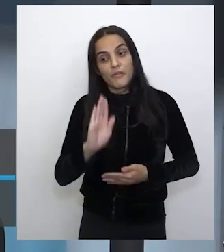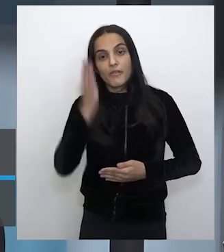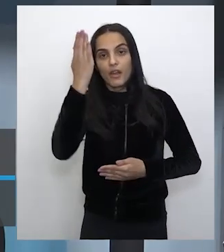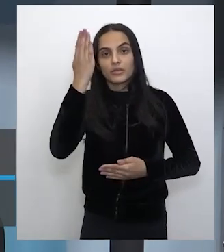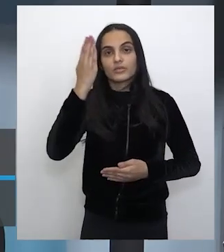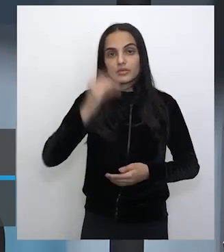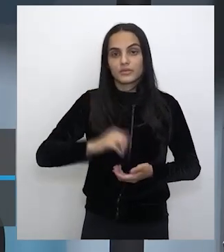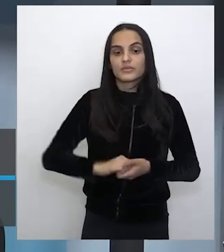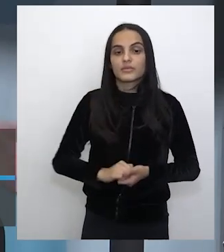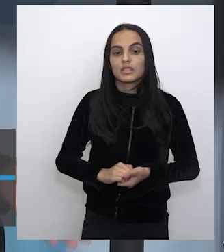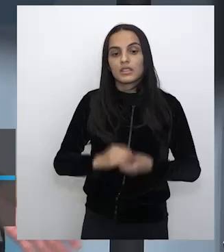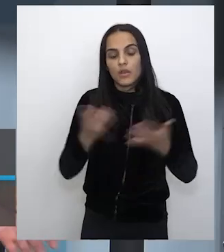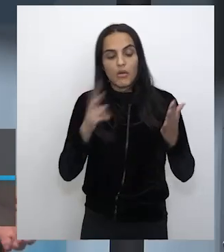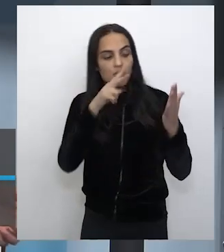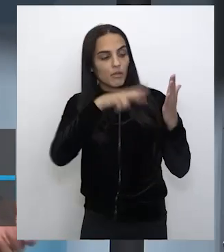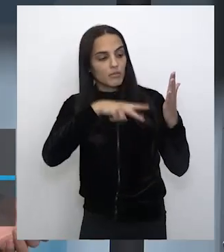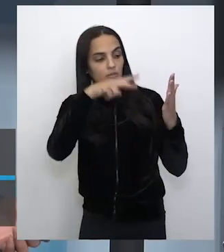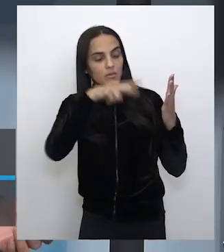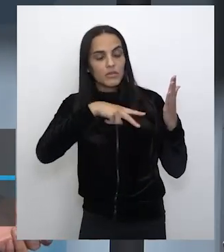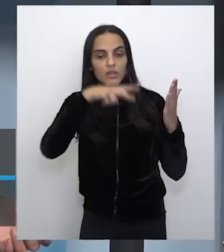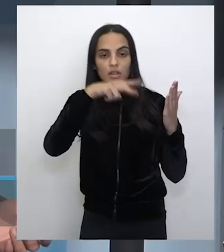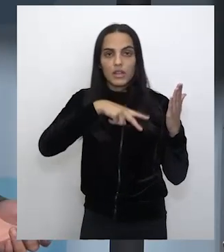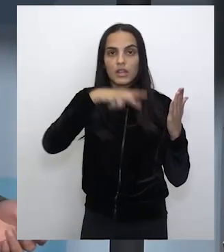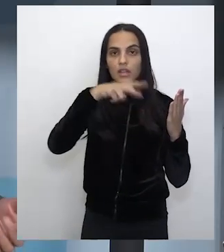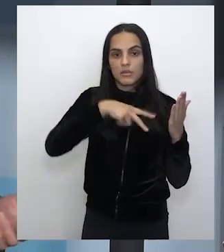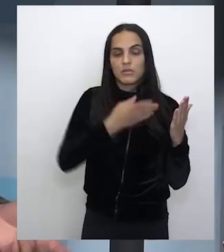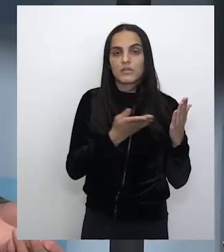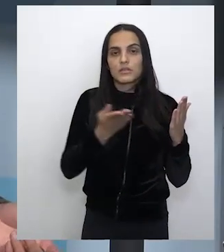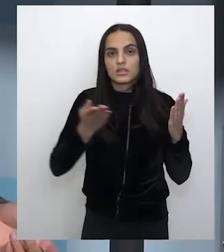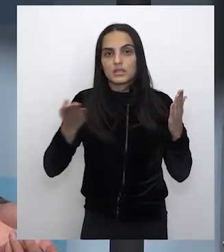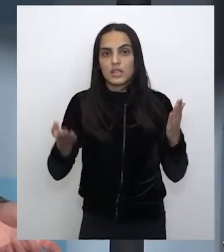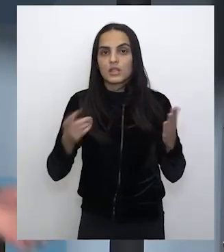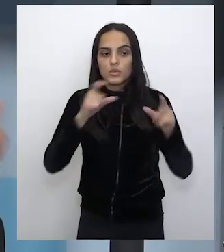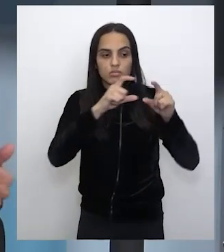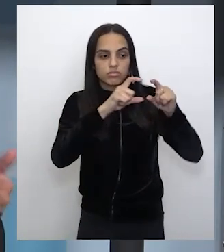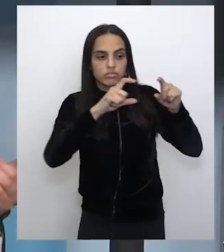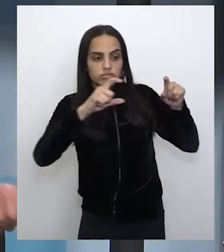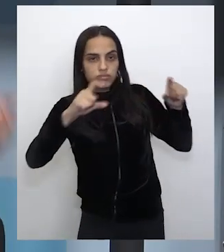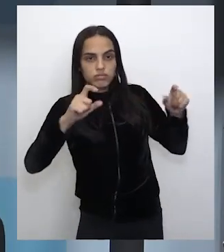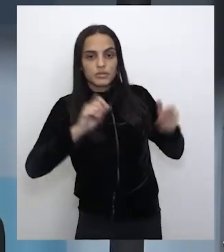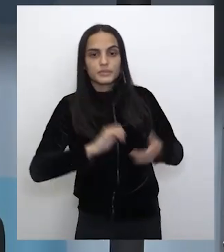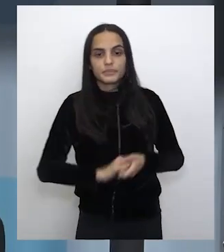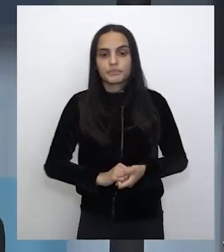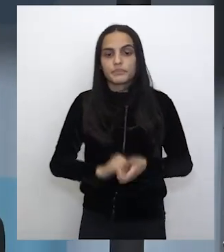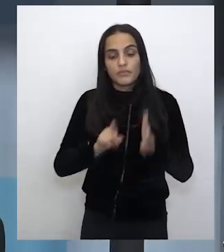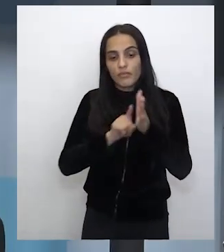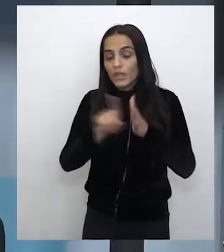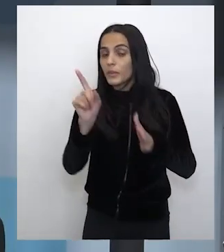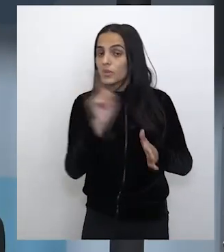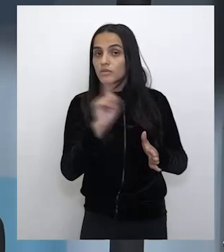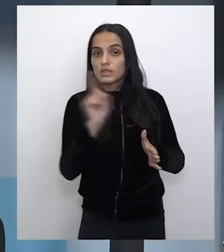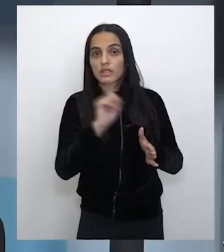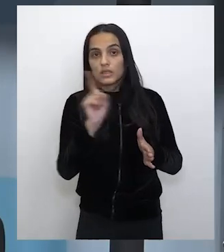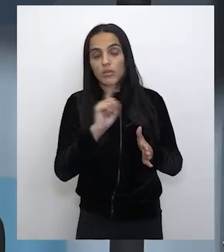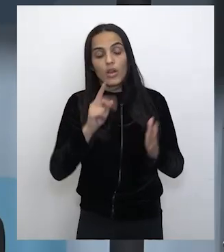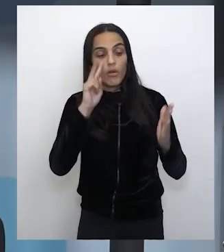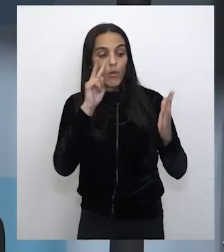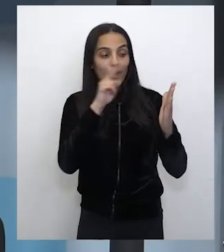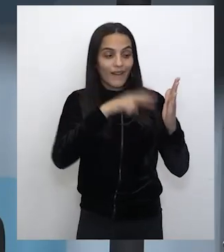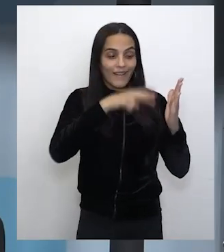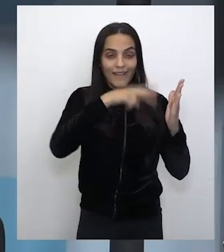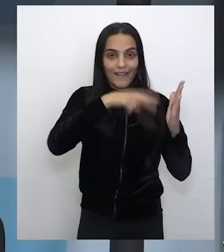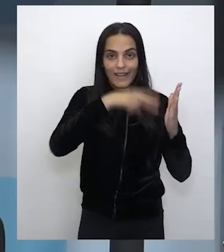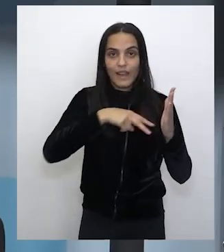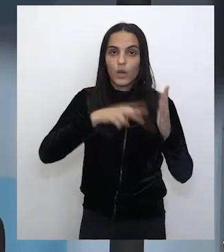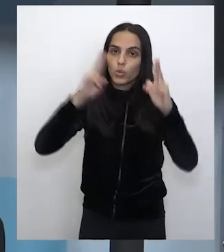né? Então, eu já vou ler para vocês esse trecho aqui. Na verdade, eu não vou passar perguntas, eu vou fazer o título